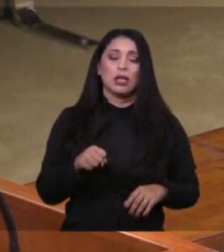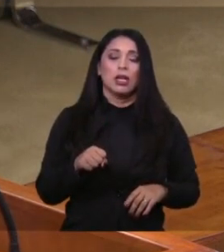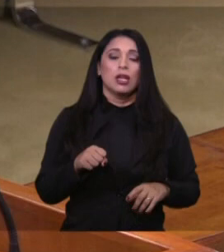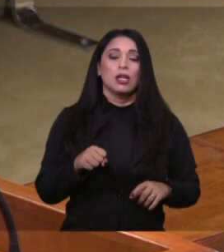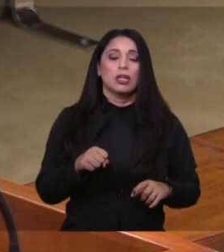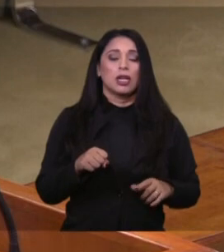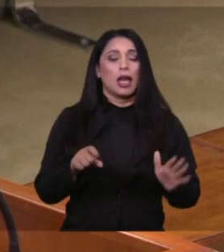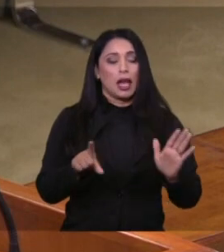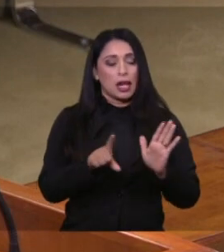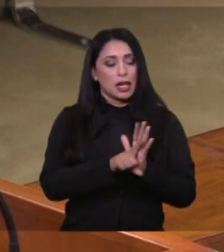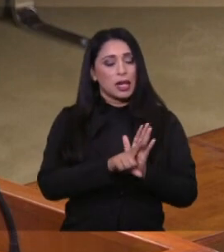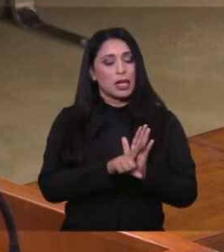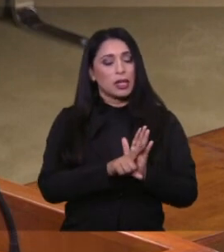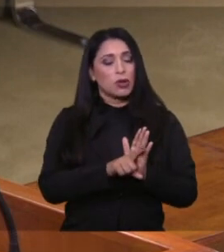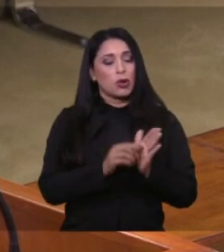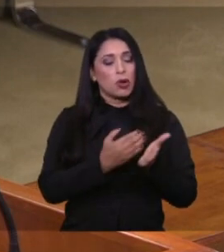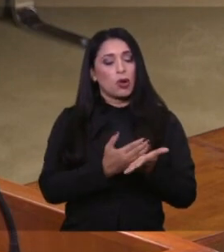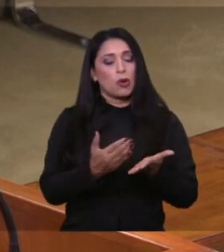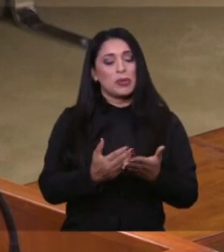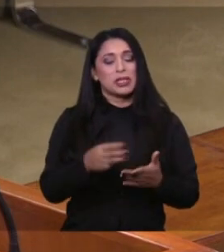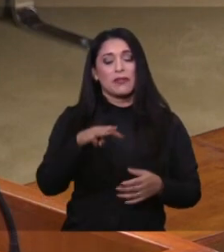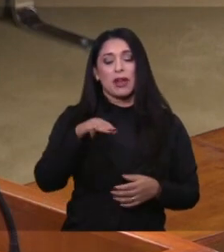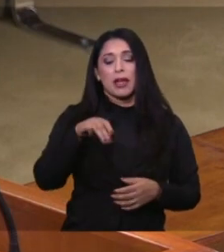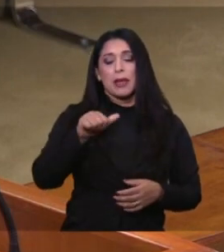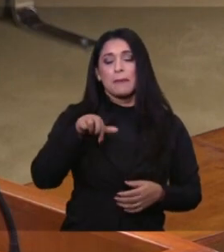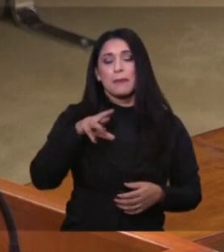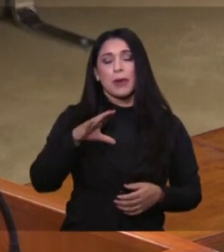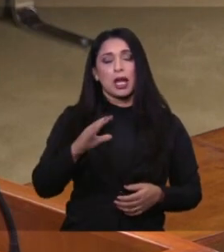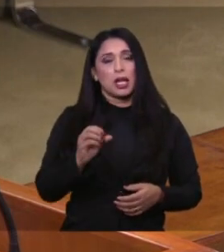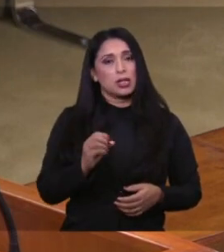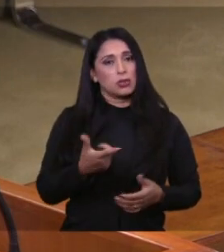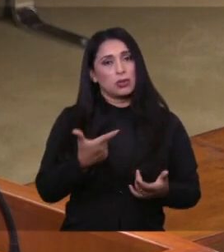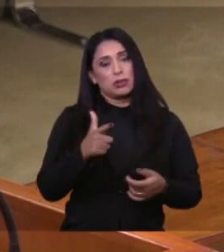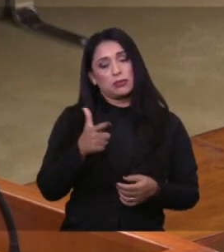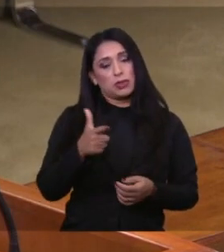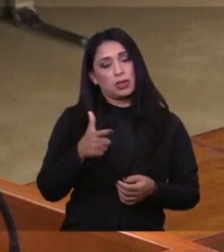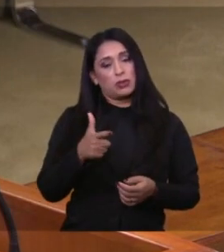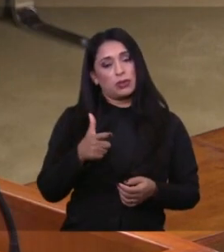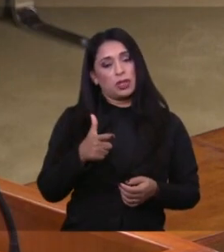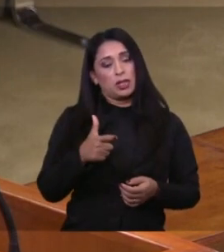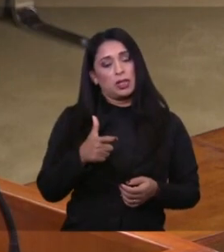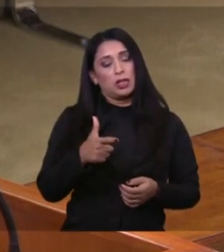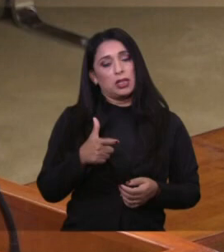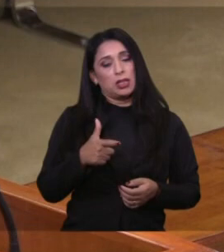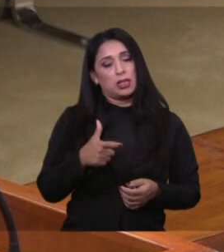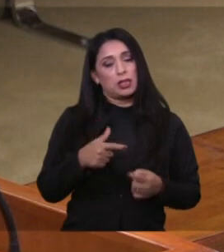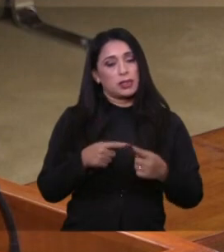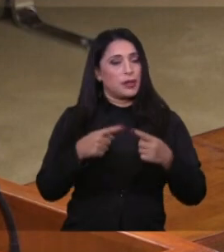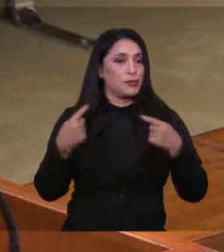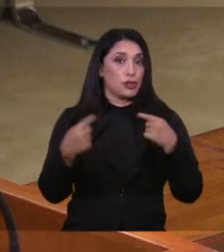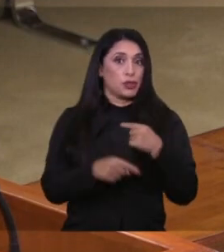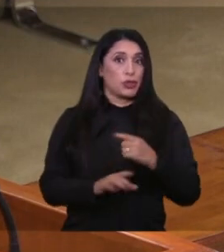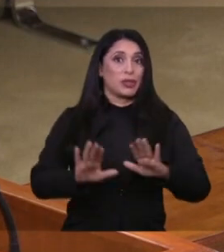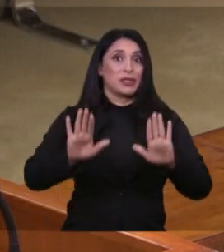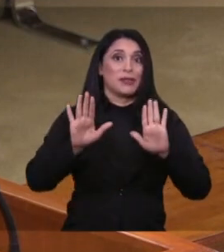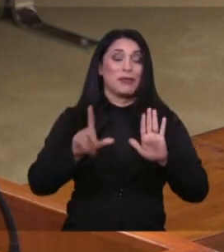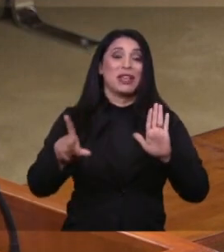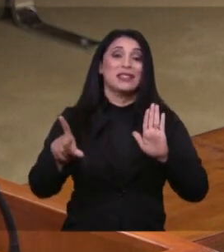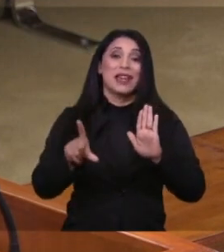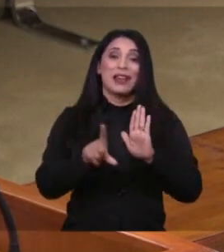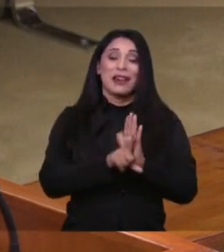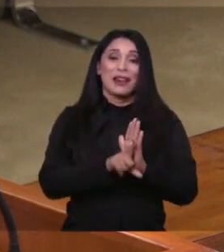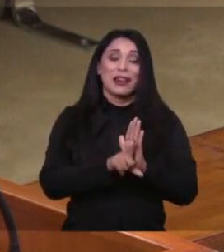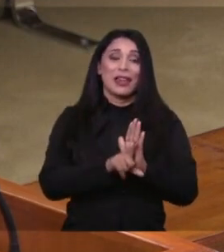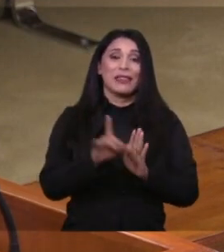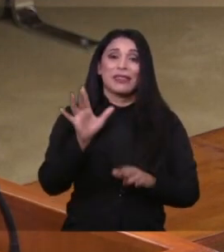que os efeitos da lei começariam em março e, provavelmente, também nós não teríamos aqui as discordâncias. Acontece que a lei teve uma